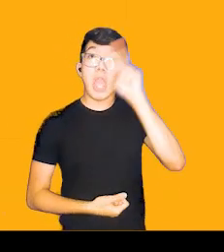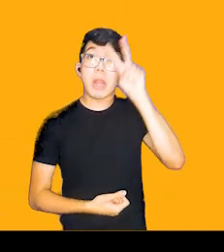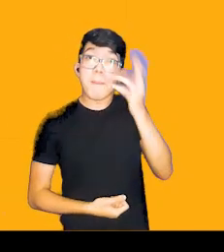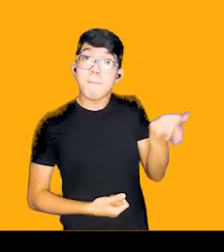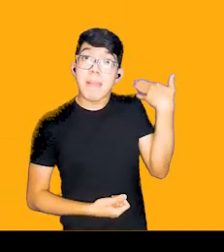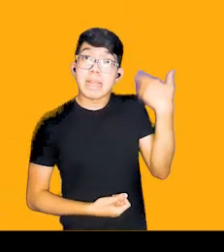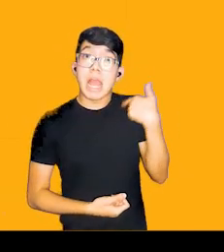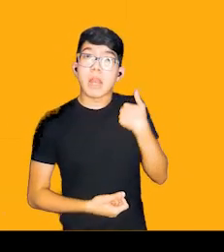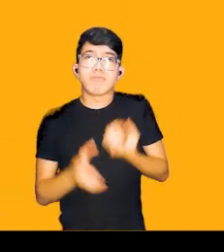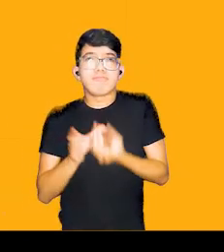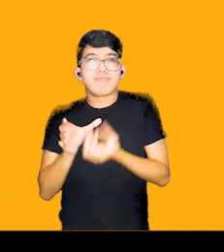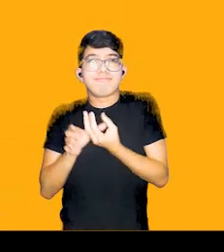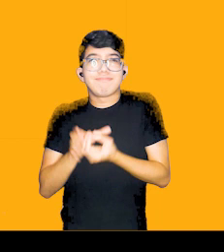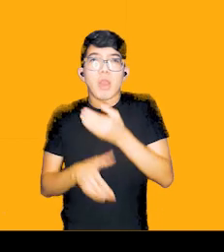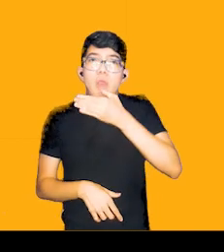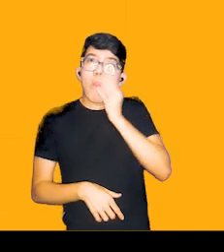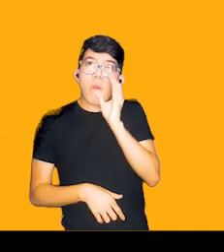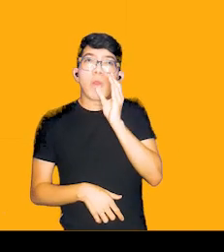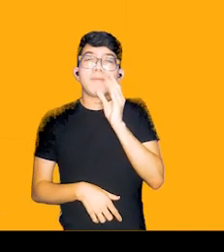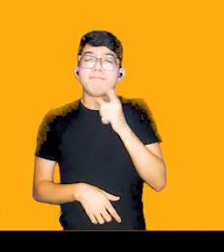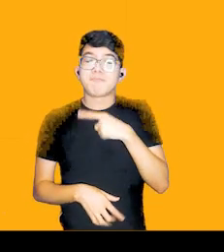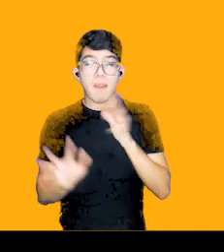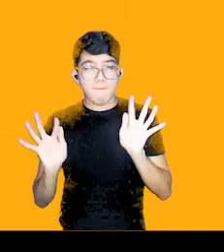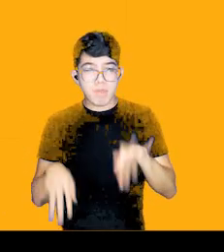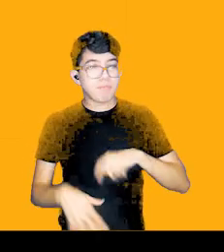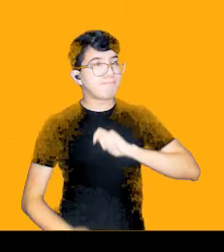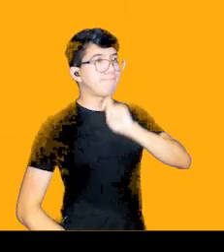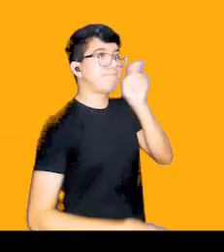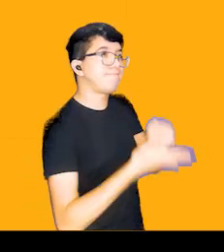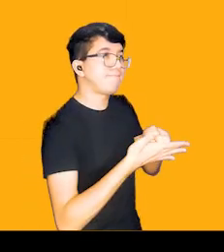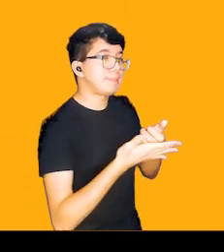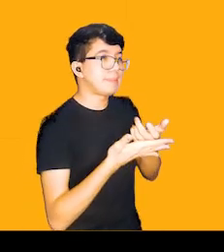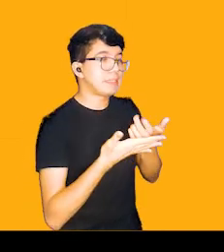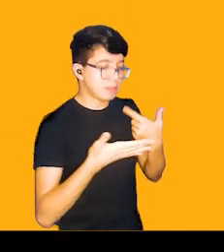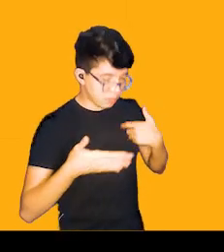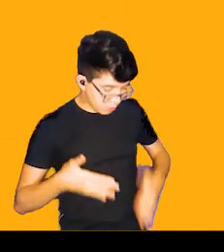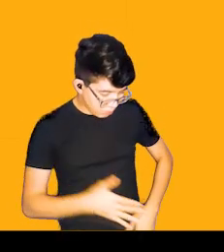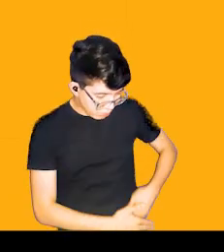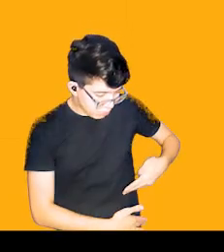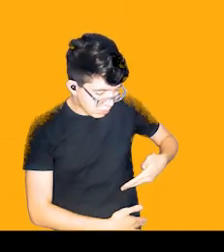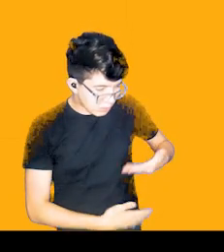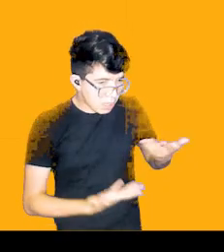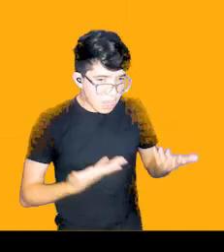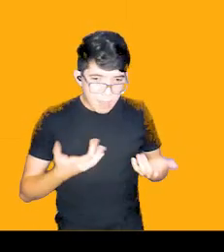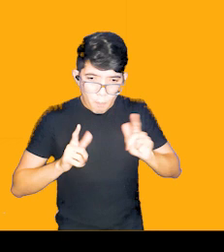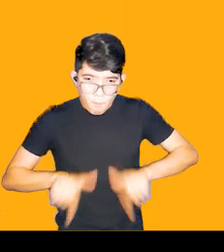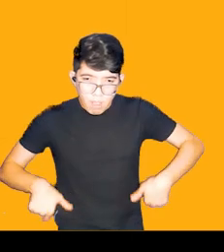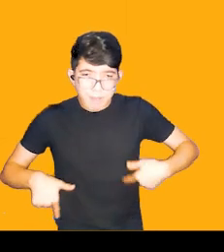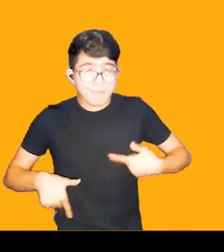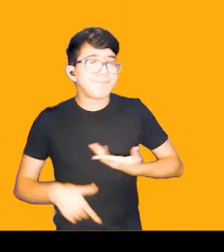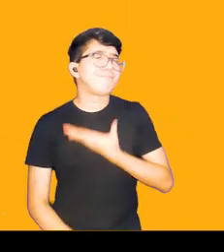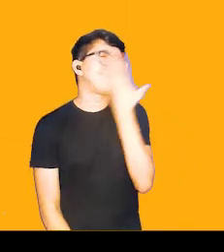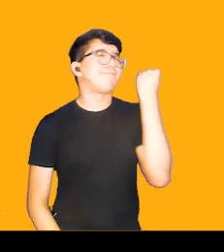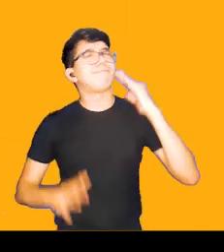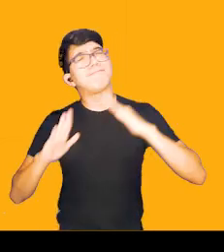cerveja. Quando fui pagar a conta, tinha notado que tinha esquecido a carteira em casa. Aí o baleia lá do